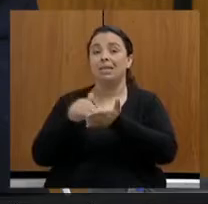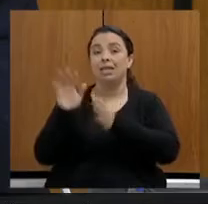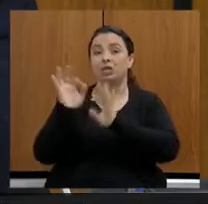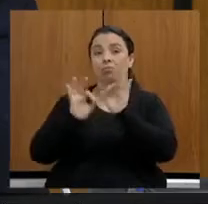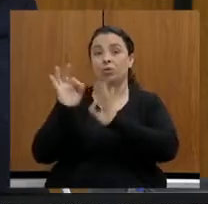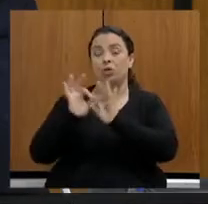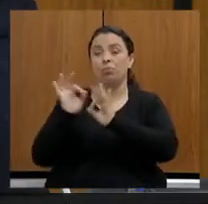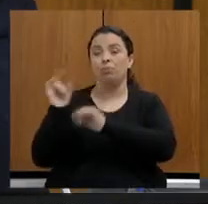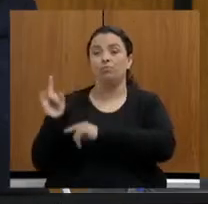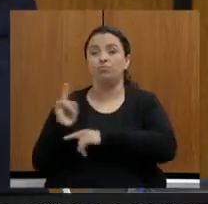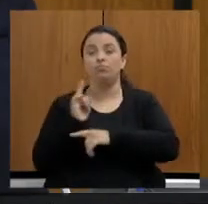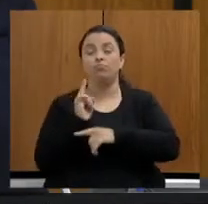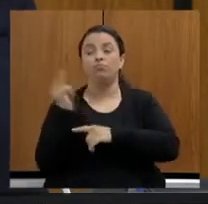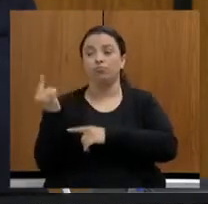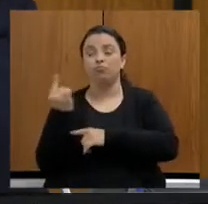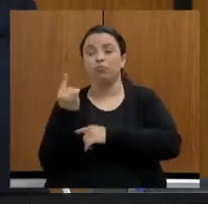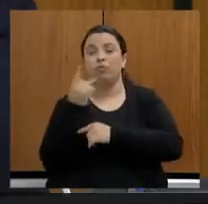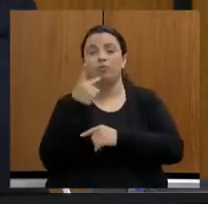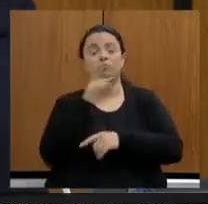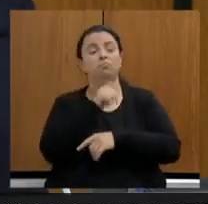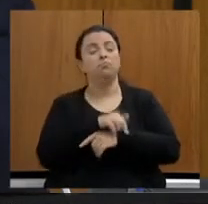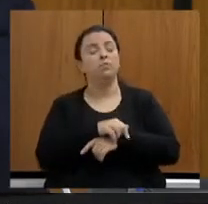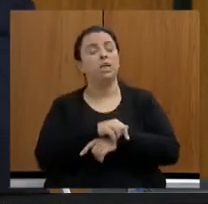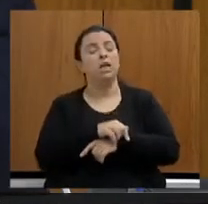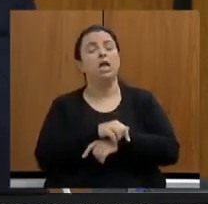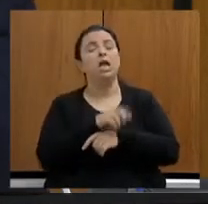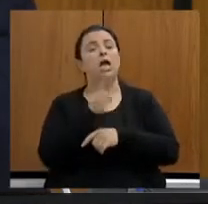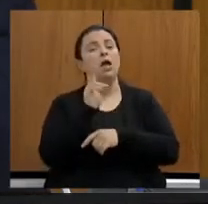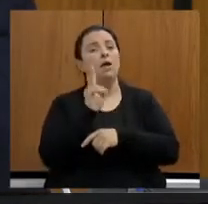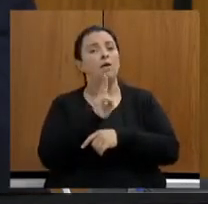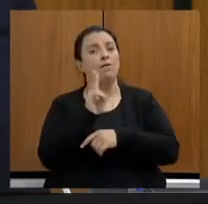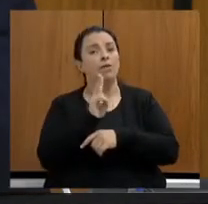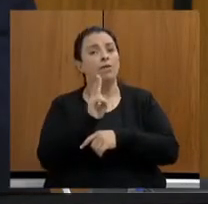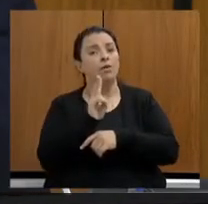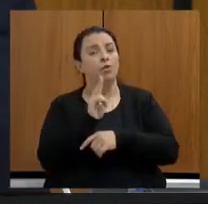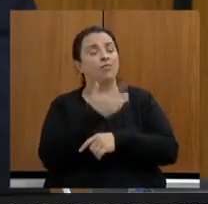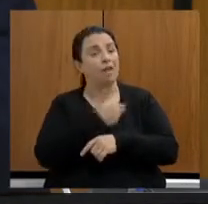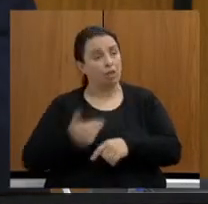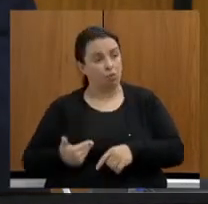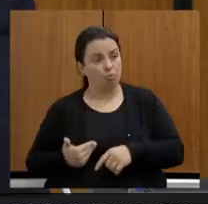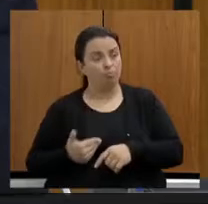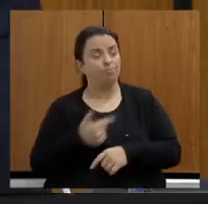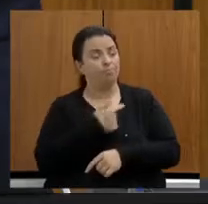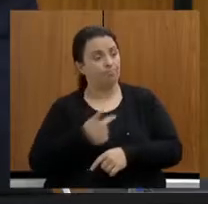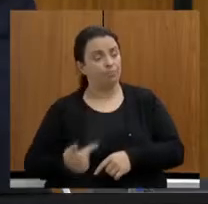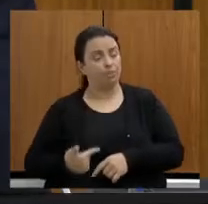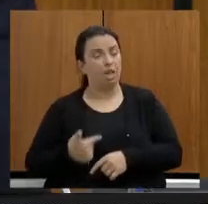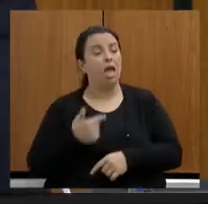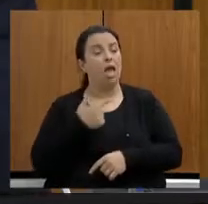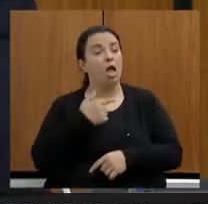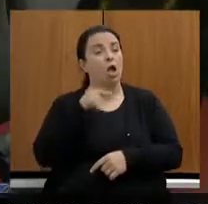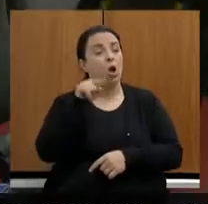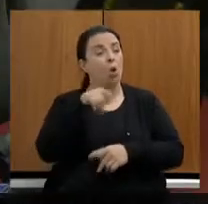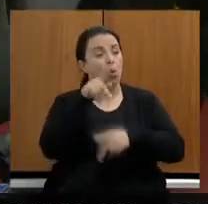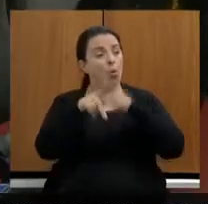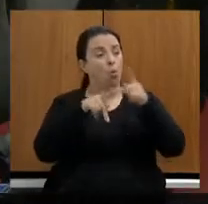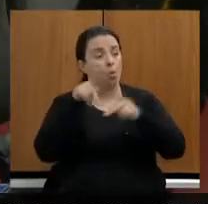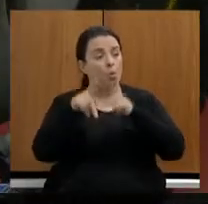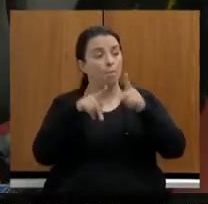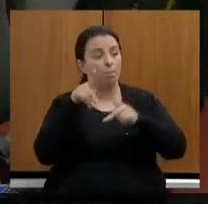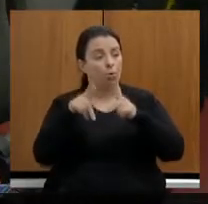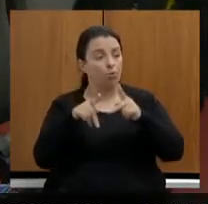velador é nós vamos realizar o sonho da população de São Luís do Maranhão